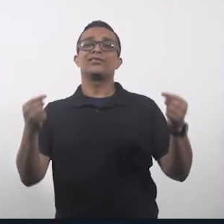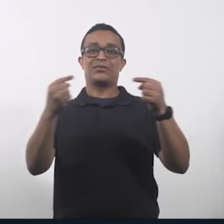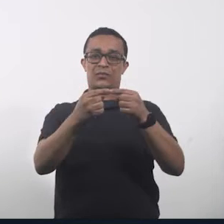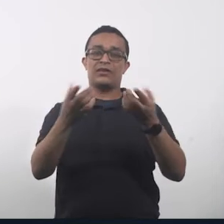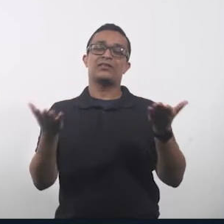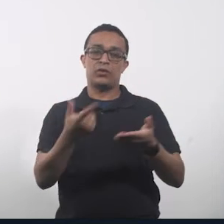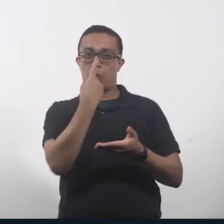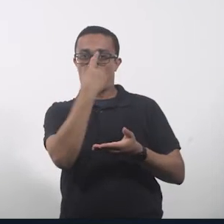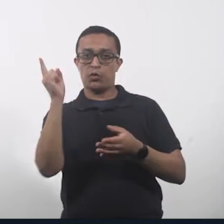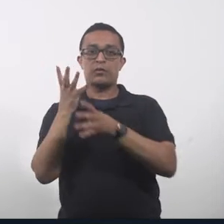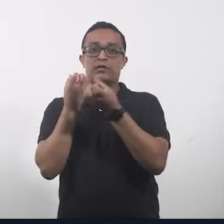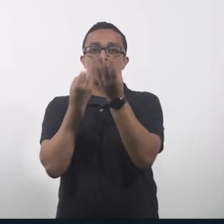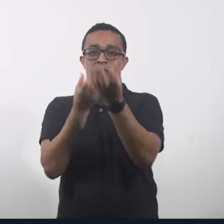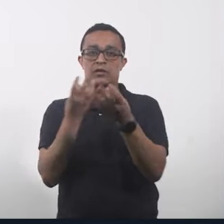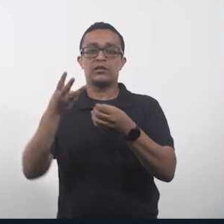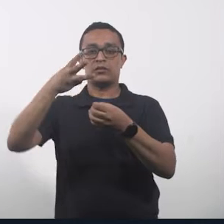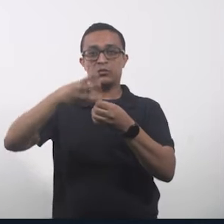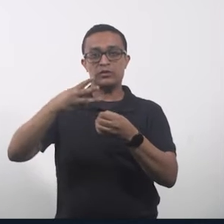município.